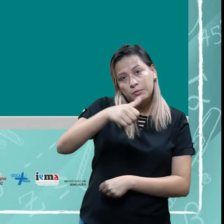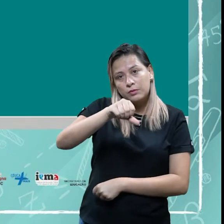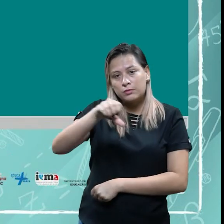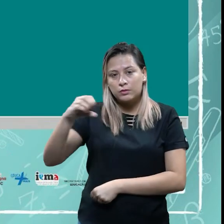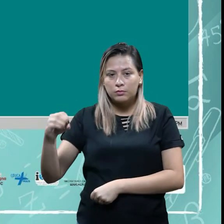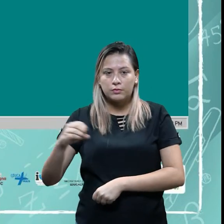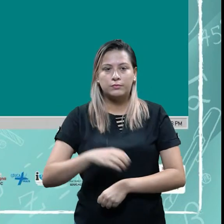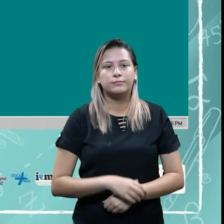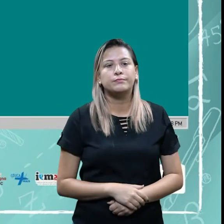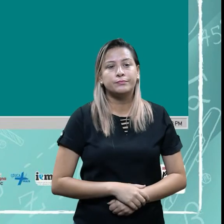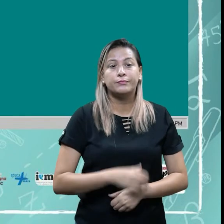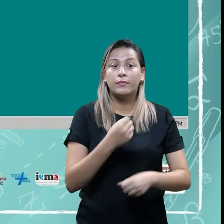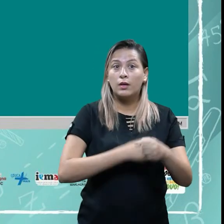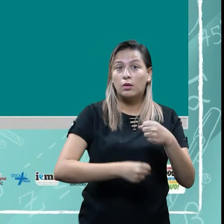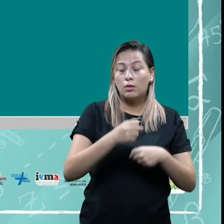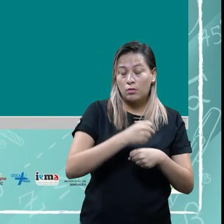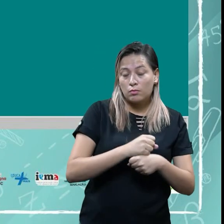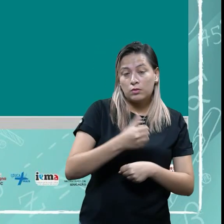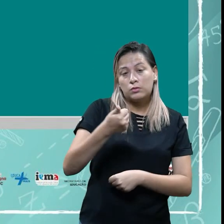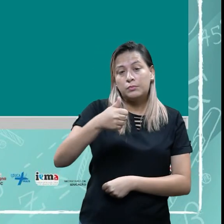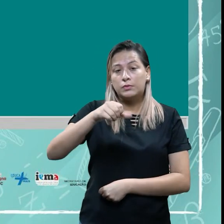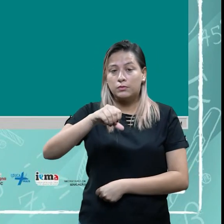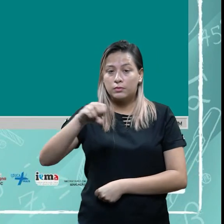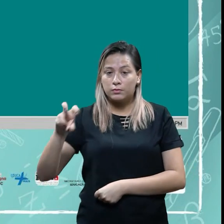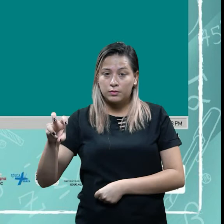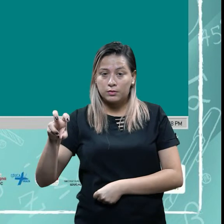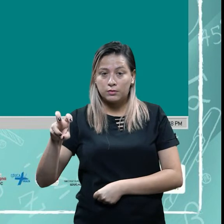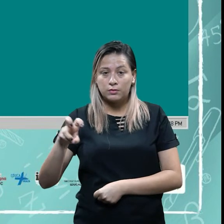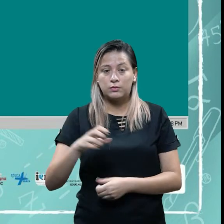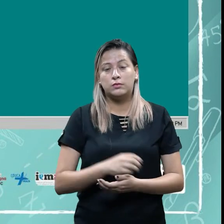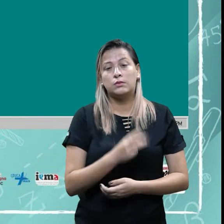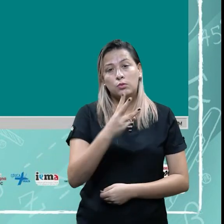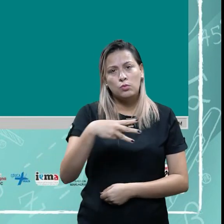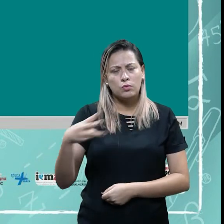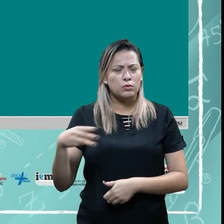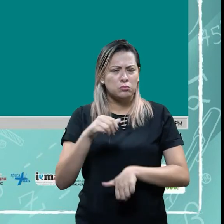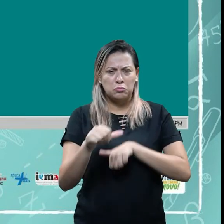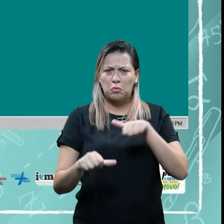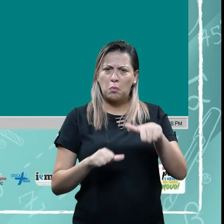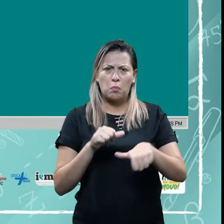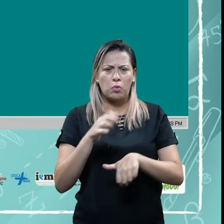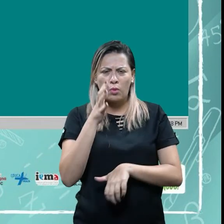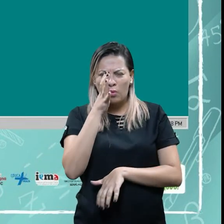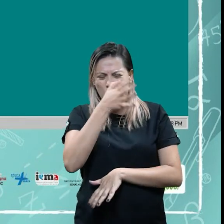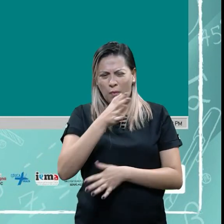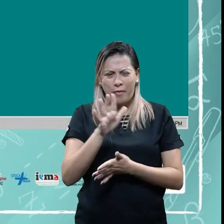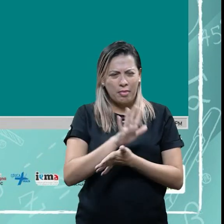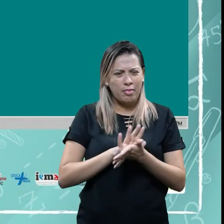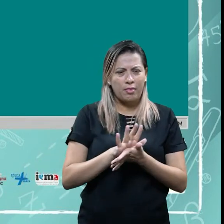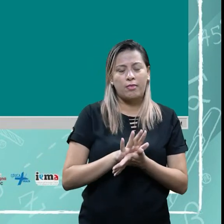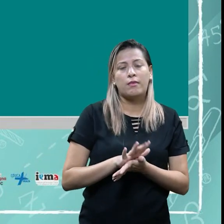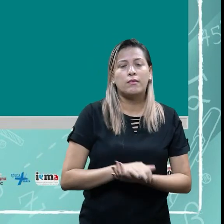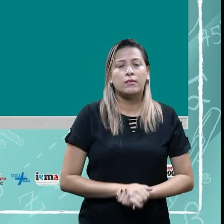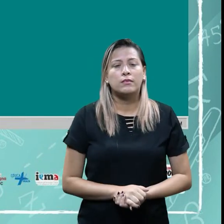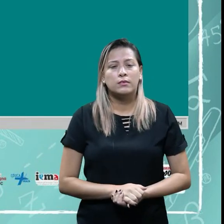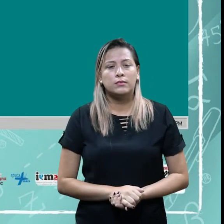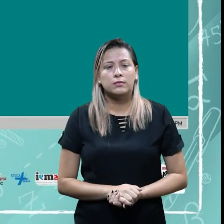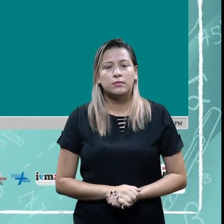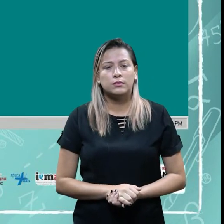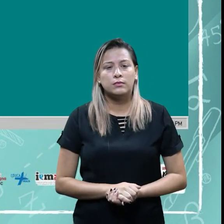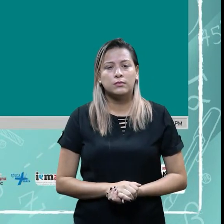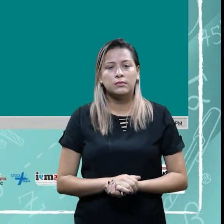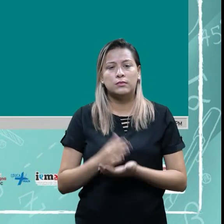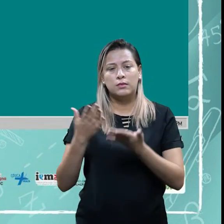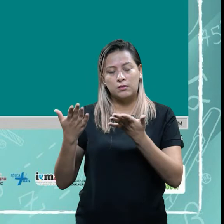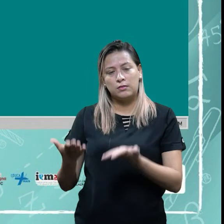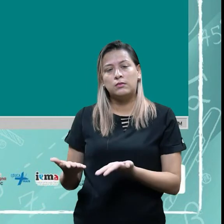Em 95, o Windows 95 praticamente não mudou visualmente até a chegada do XP. A Microsoft introduziu